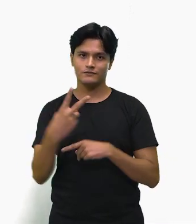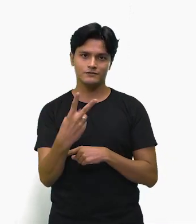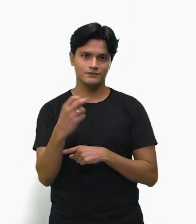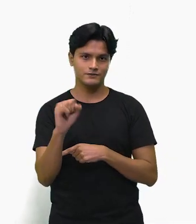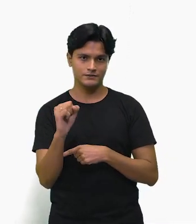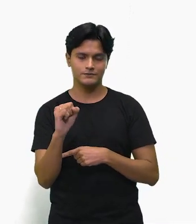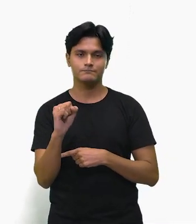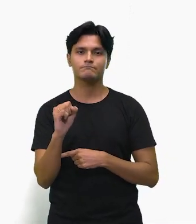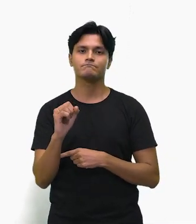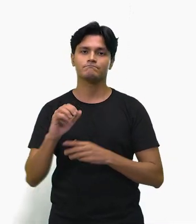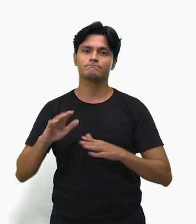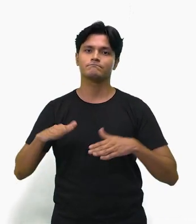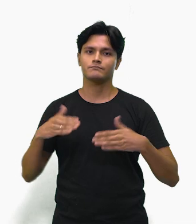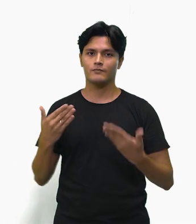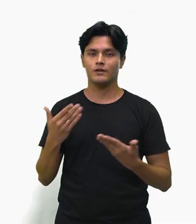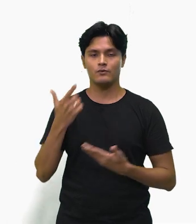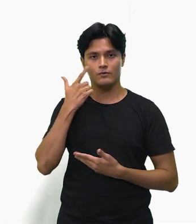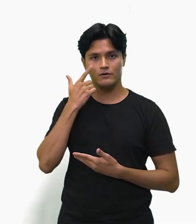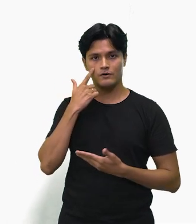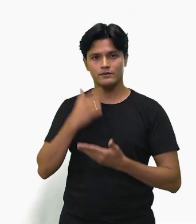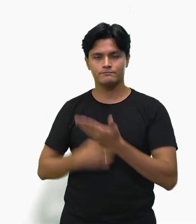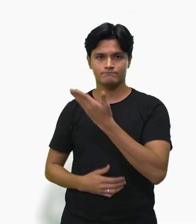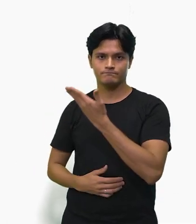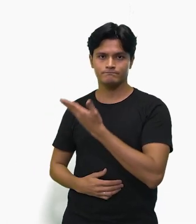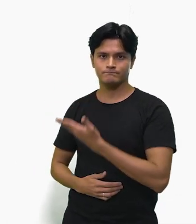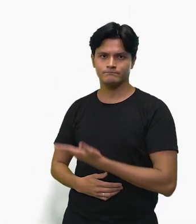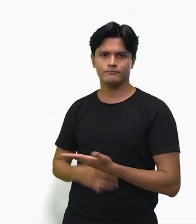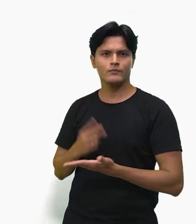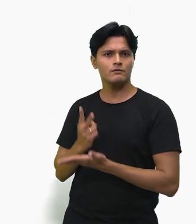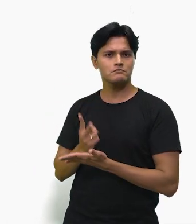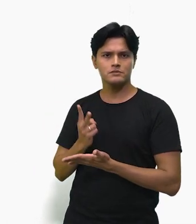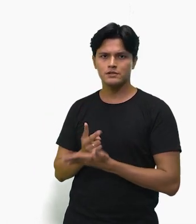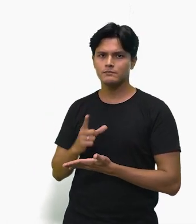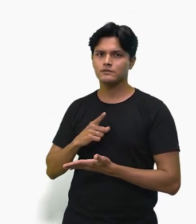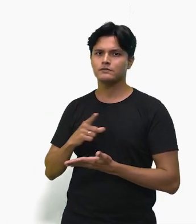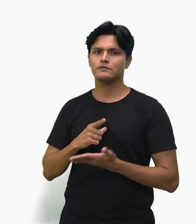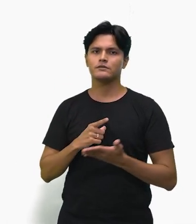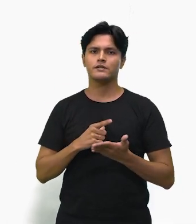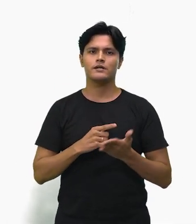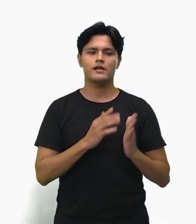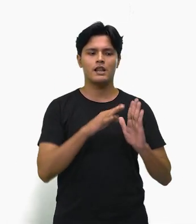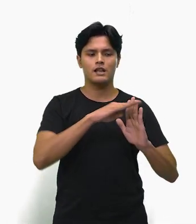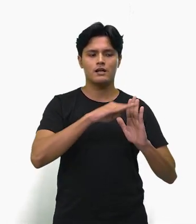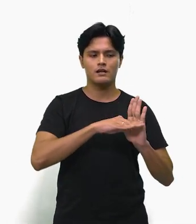a 28. Então, olha aqui, ó. Sempre assim, tá? Os extremos.